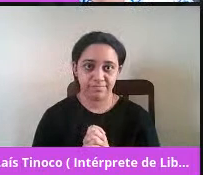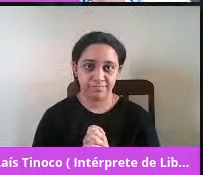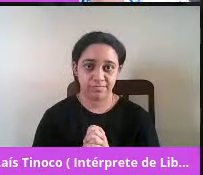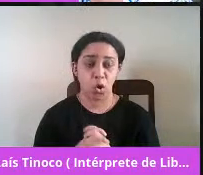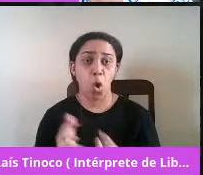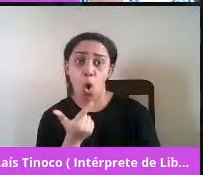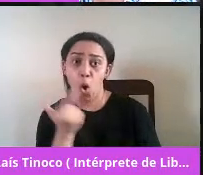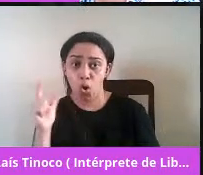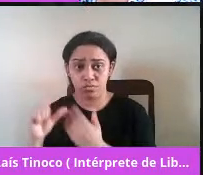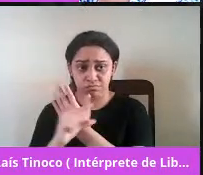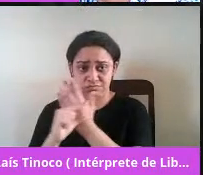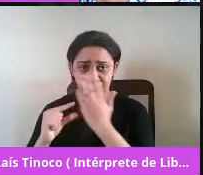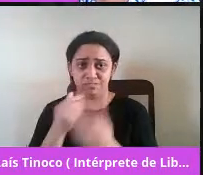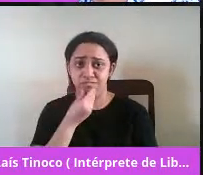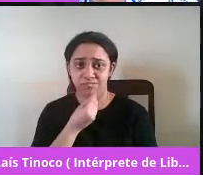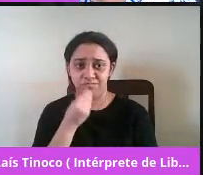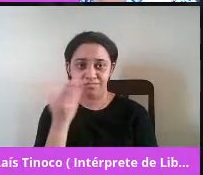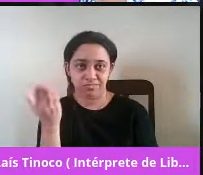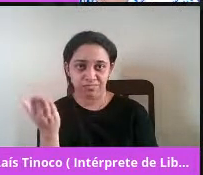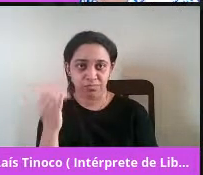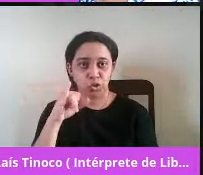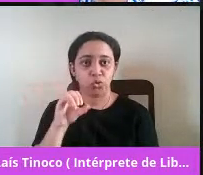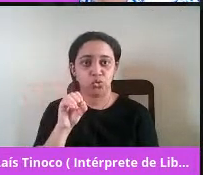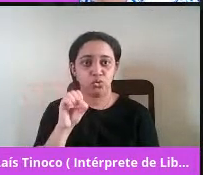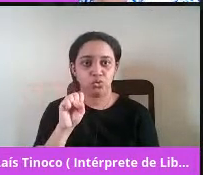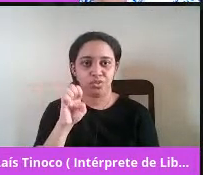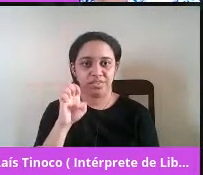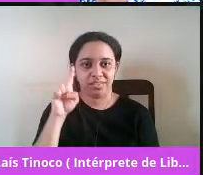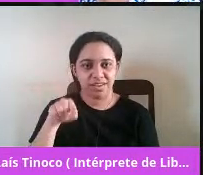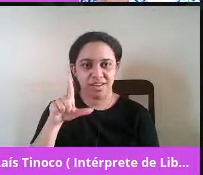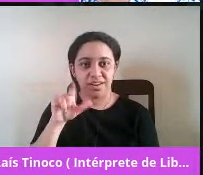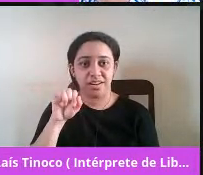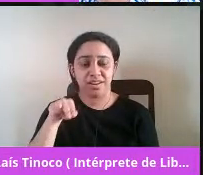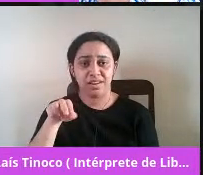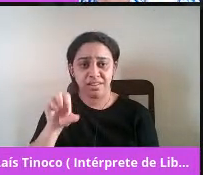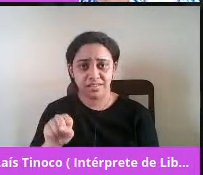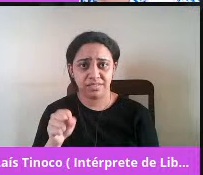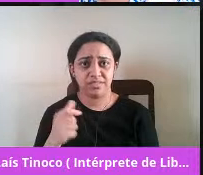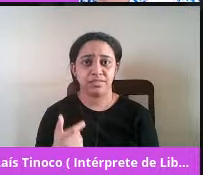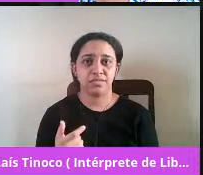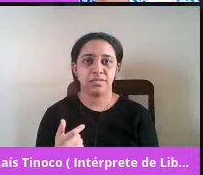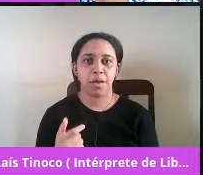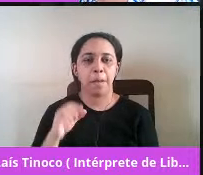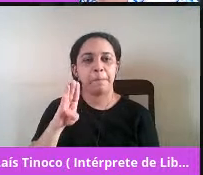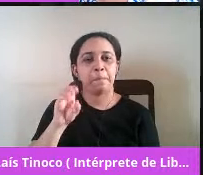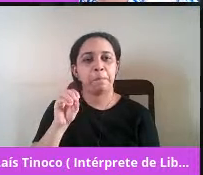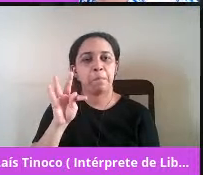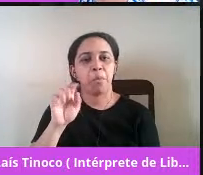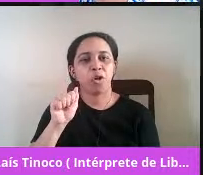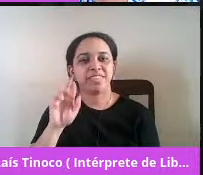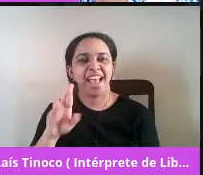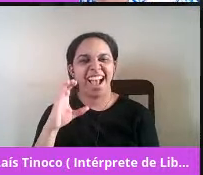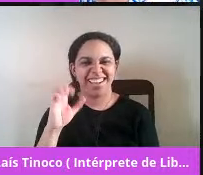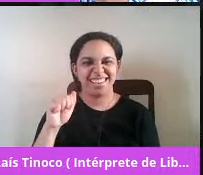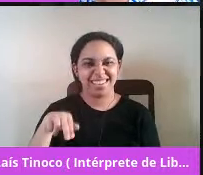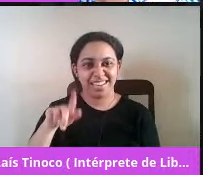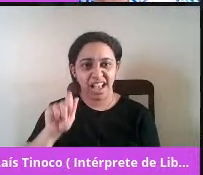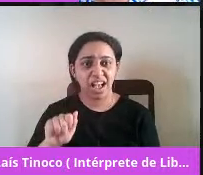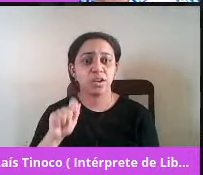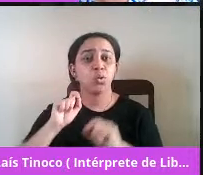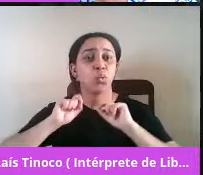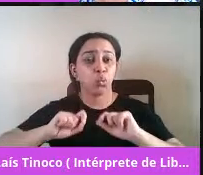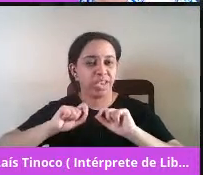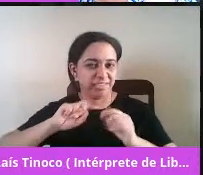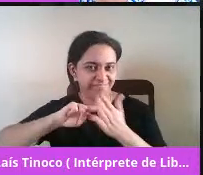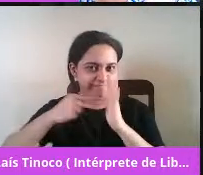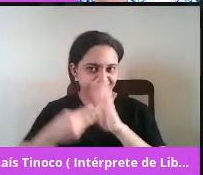Bom, agora vejamos alguns exemplos de selinhos do Rio, né? Botar a canga, dominar, submeter, escravizar. É verdade que o senhor de engenho nunca me